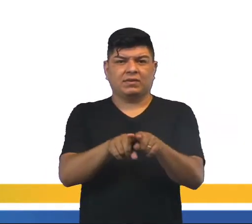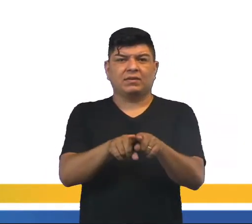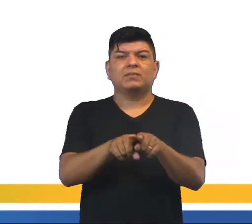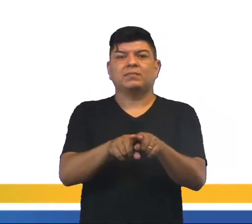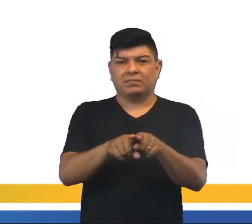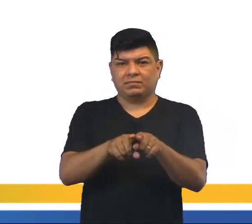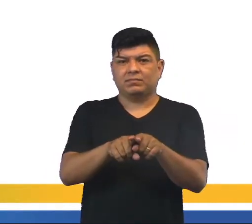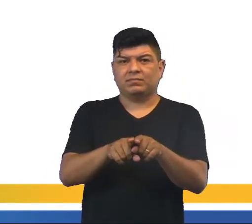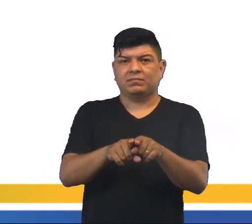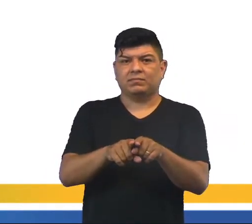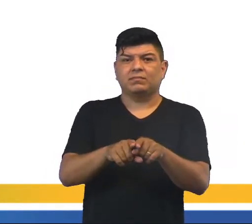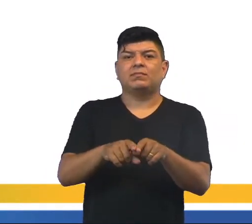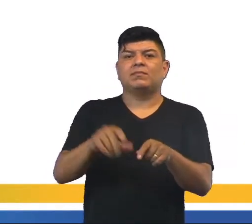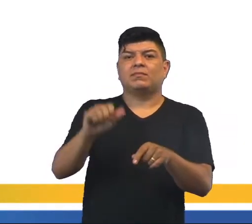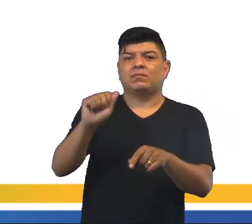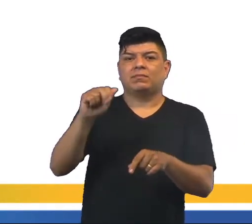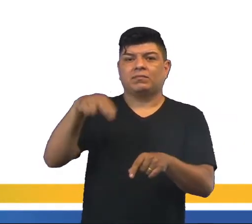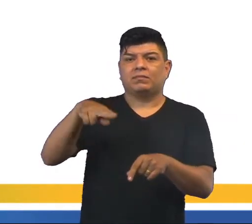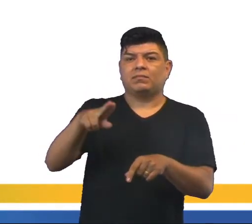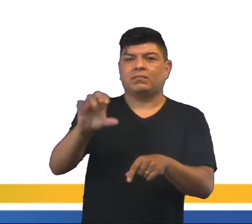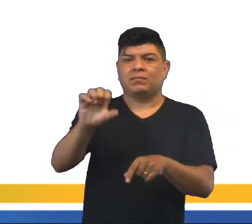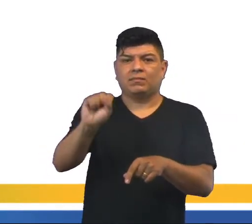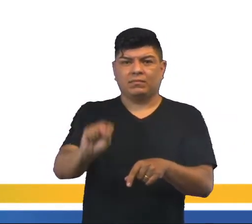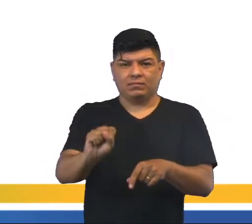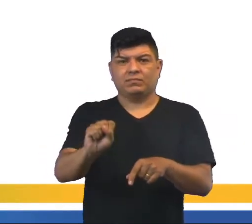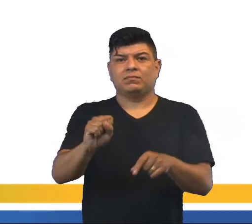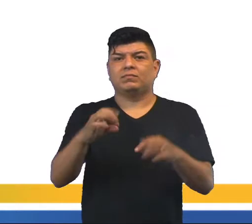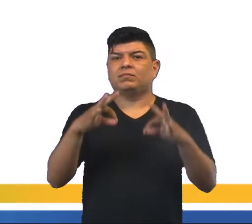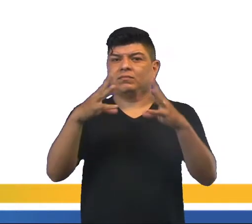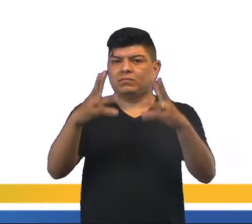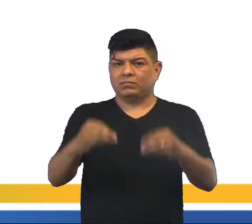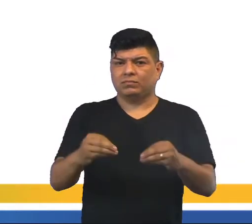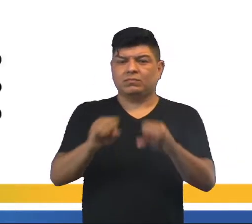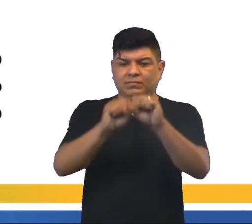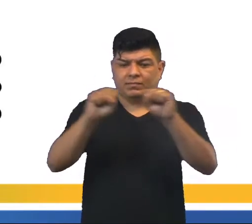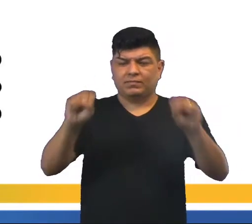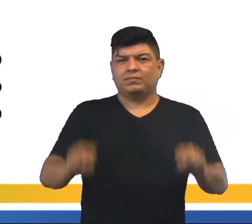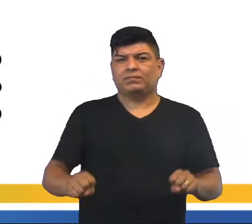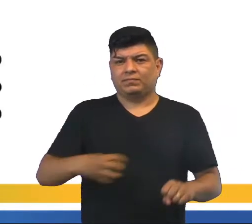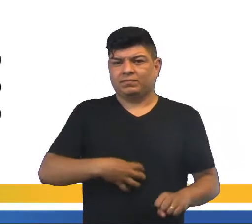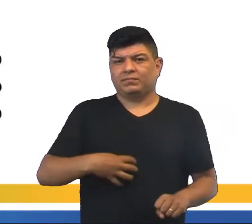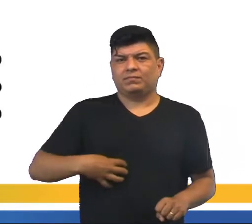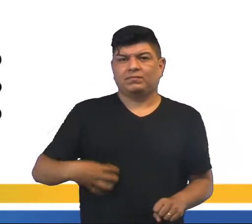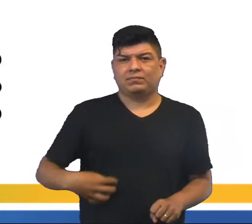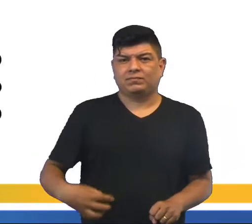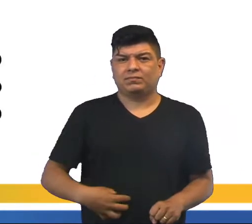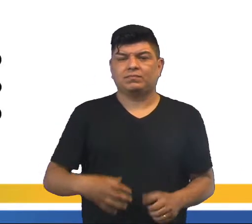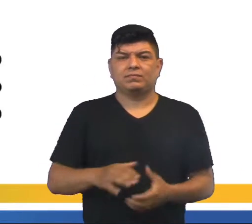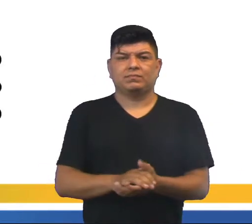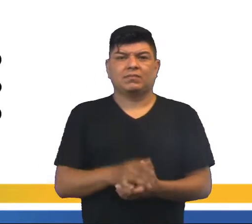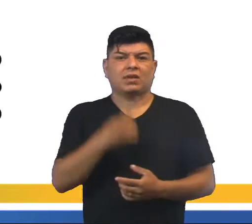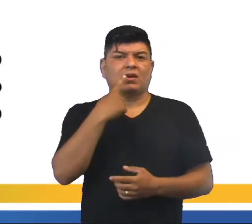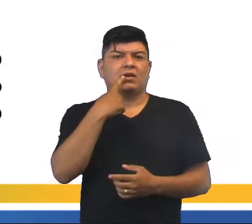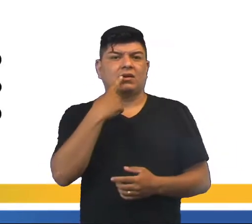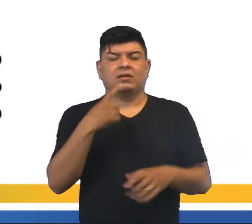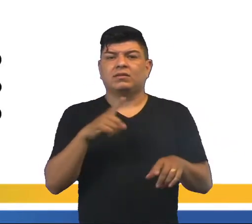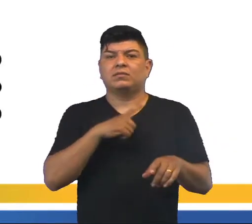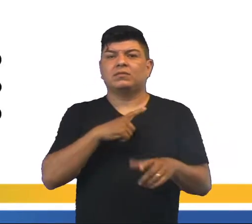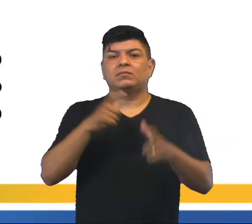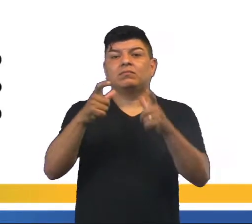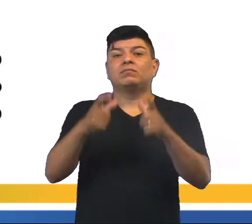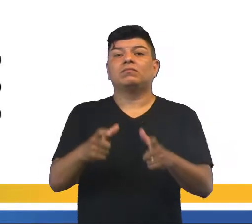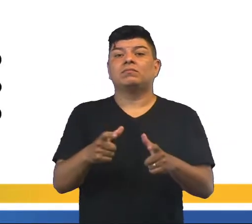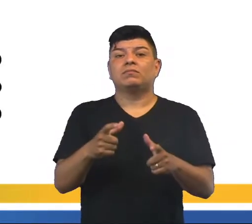ânus, né? Que são os órgãos do nosso sistema digestivo. A boca. A boca é o